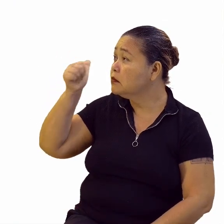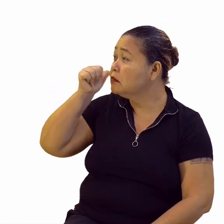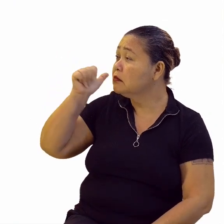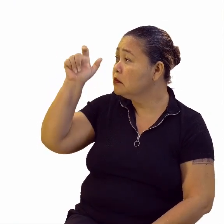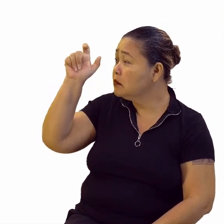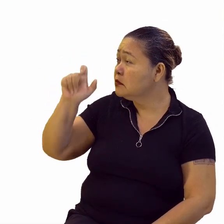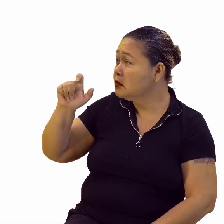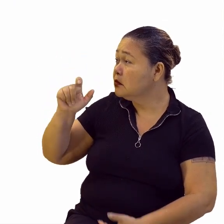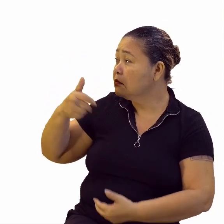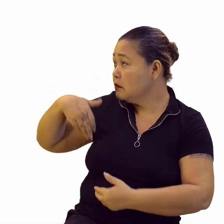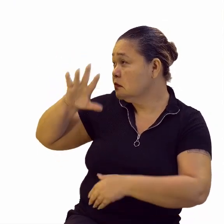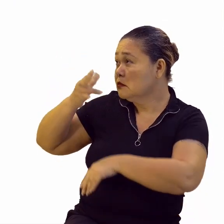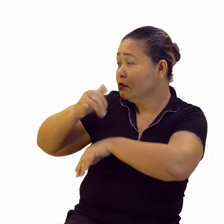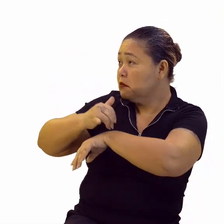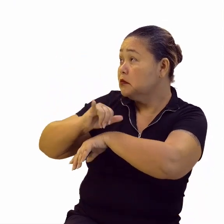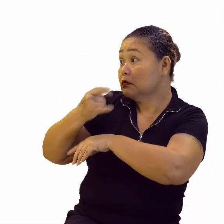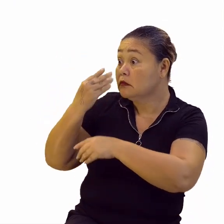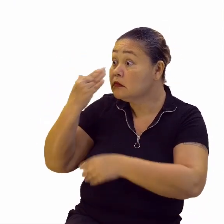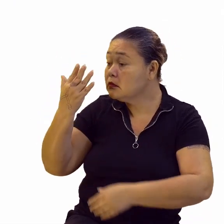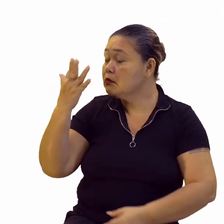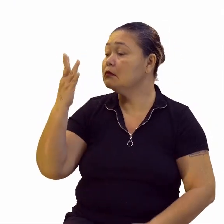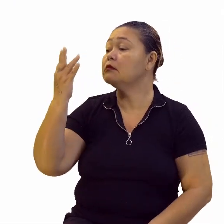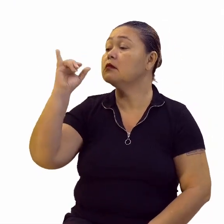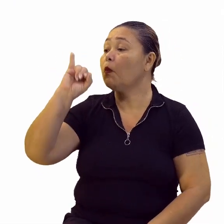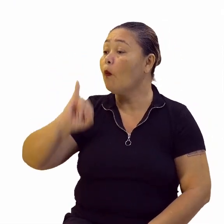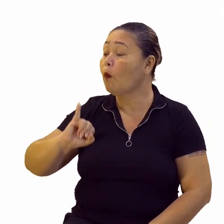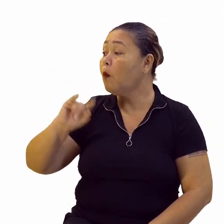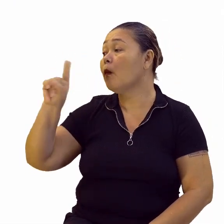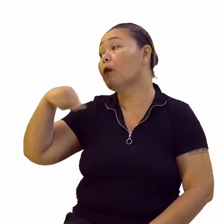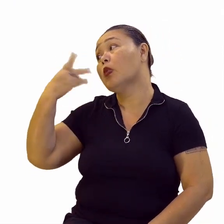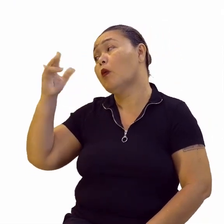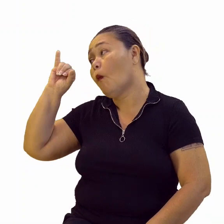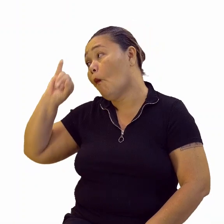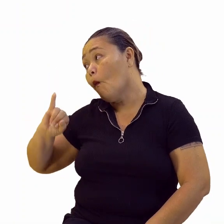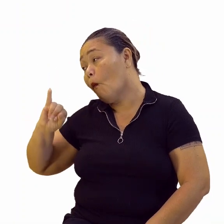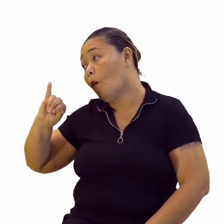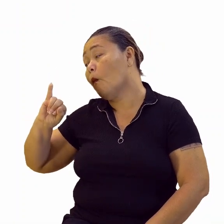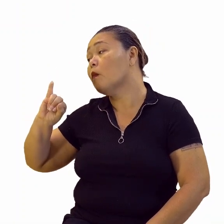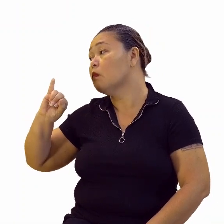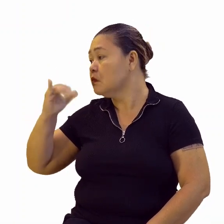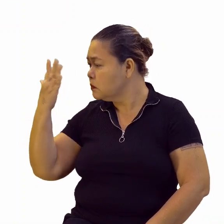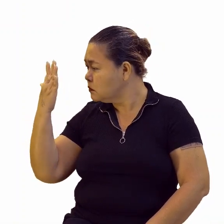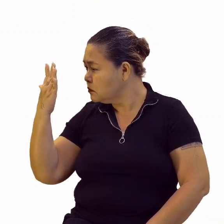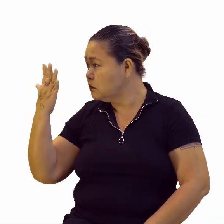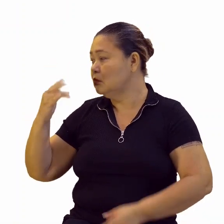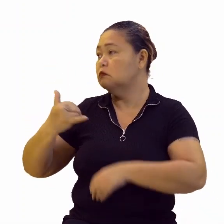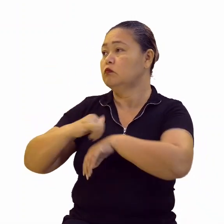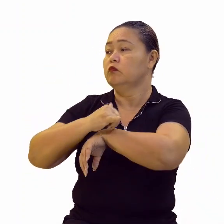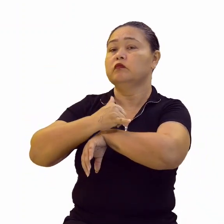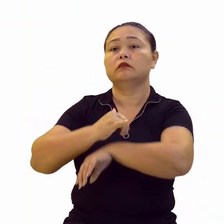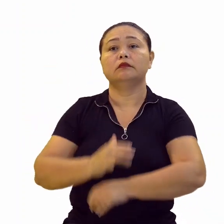acima do peso, se vê magro. Na segunda, pessoa magra, se vê acima do peso.